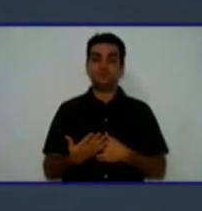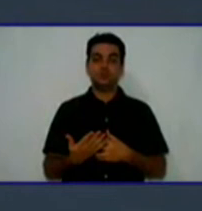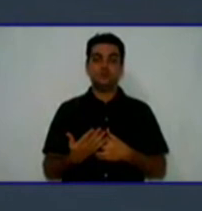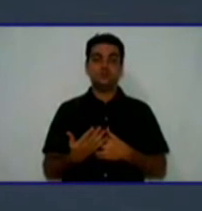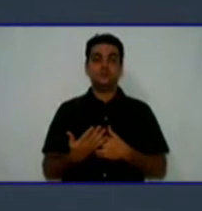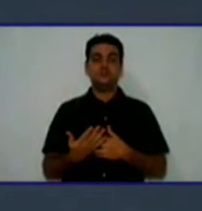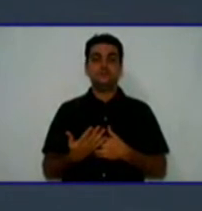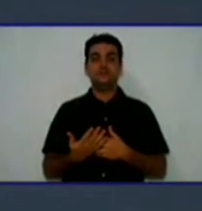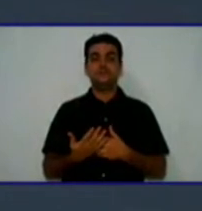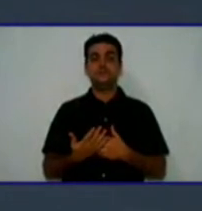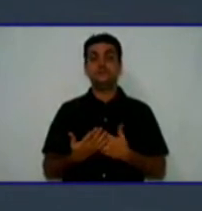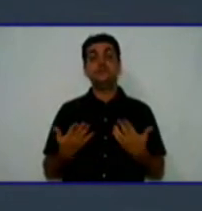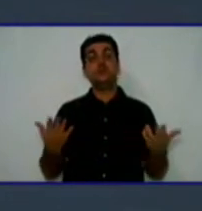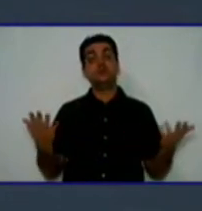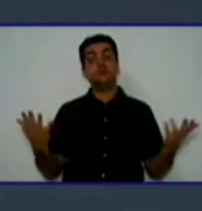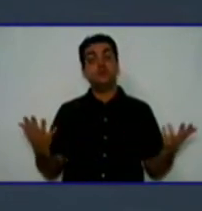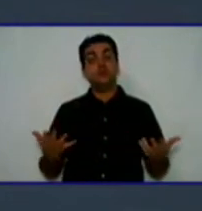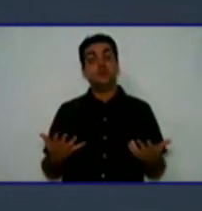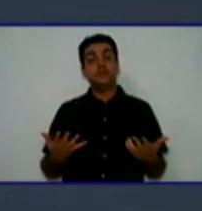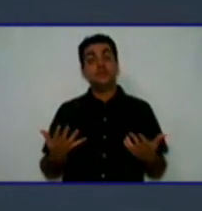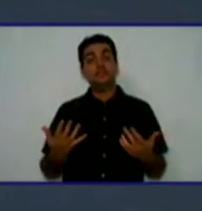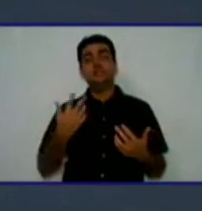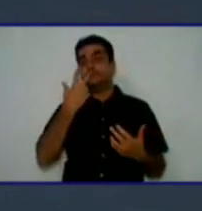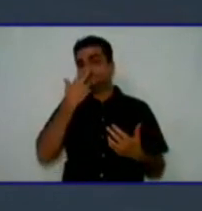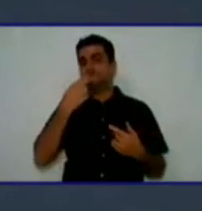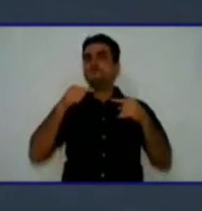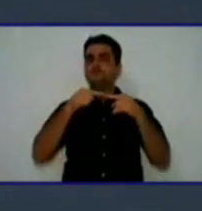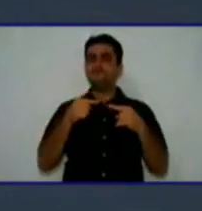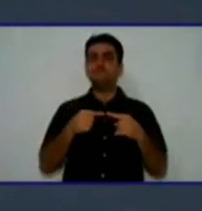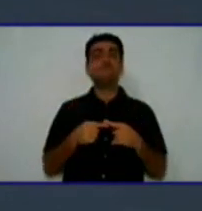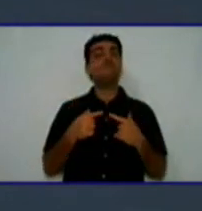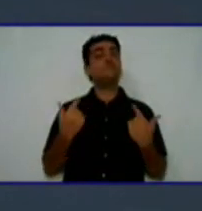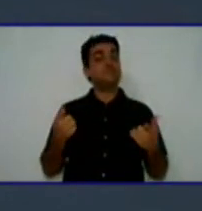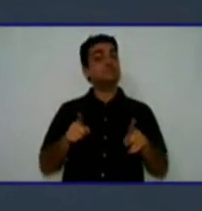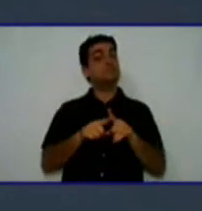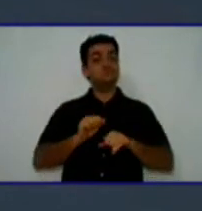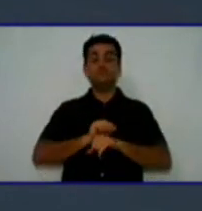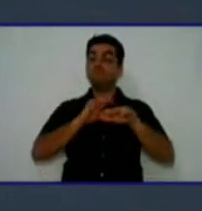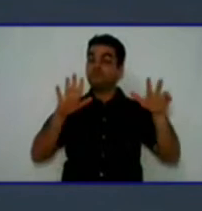respeito, ainda se faz presente e é compartilhada,